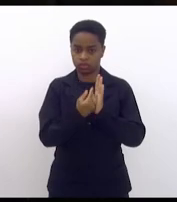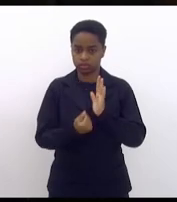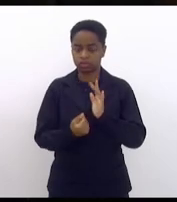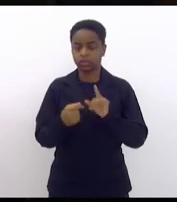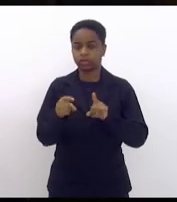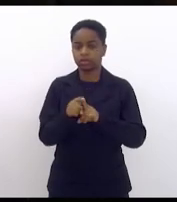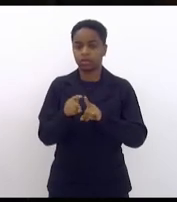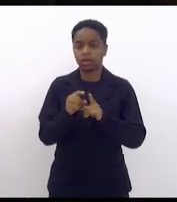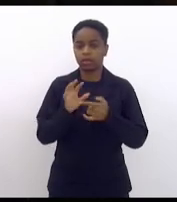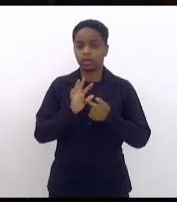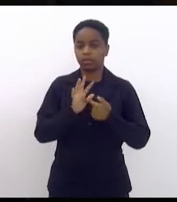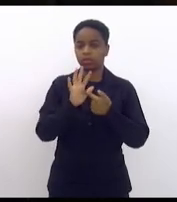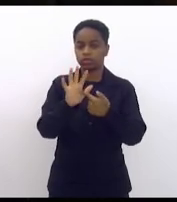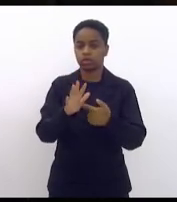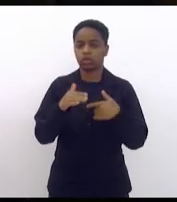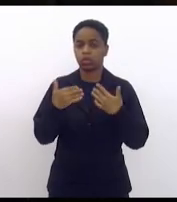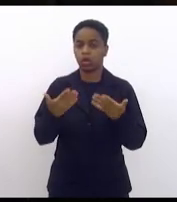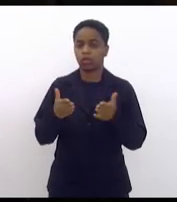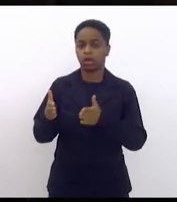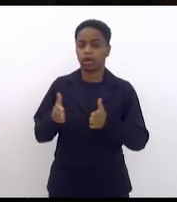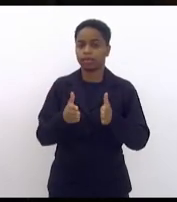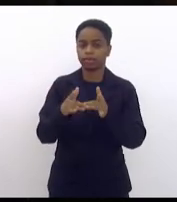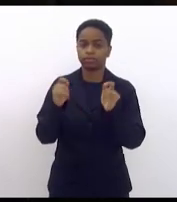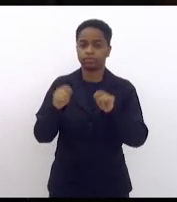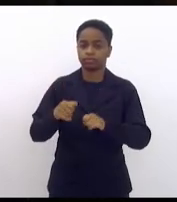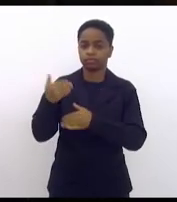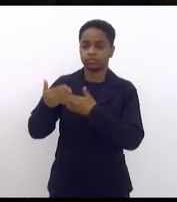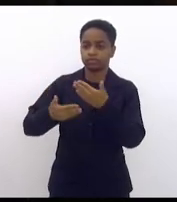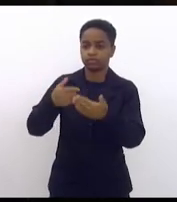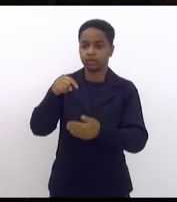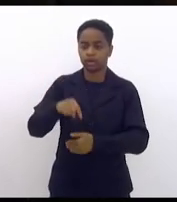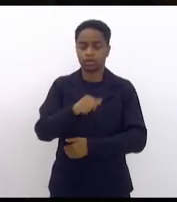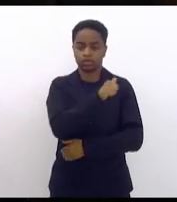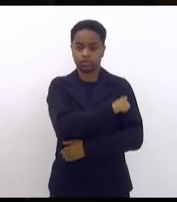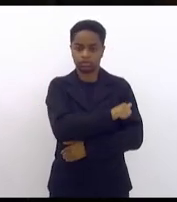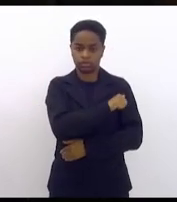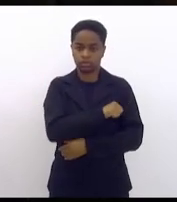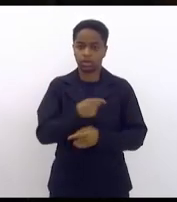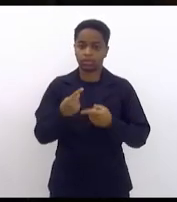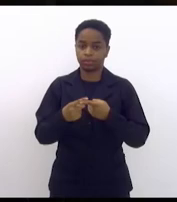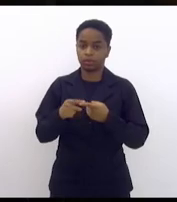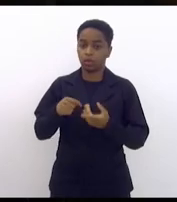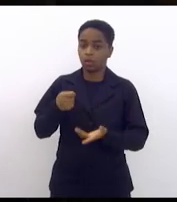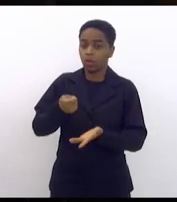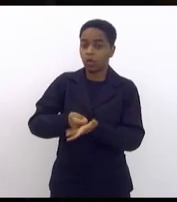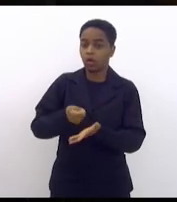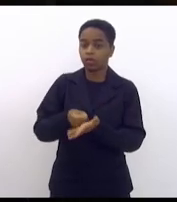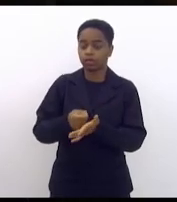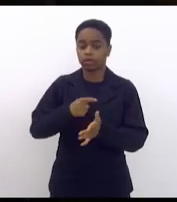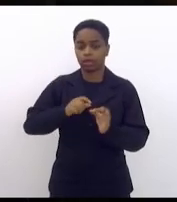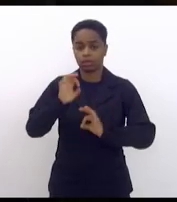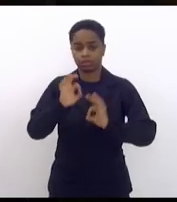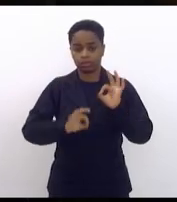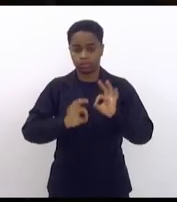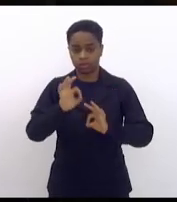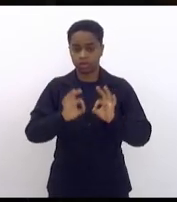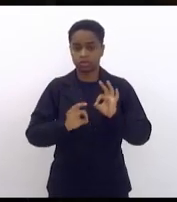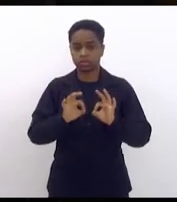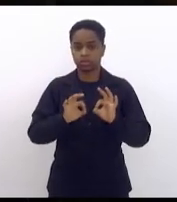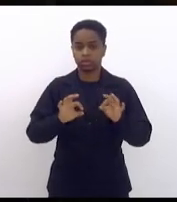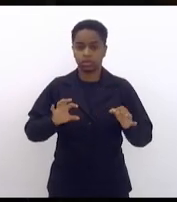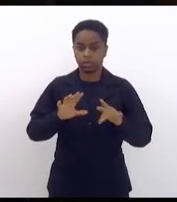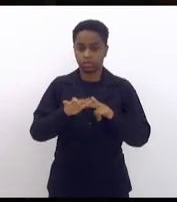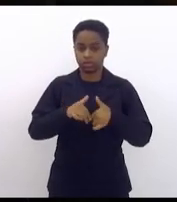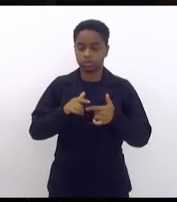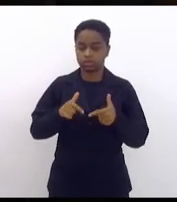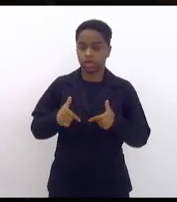mas apontar um caminho de desenvolvimento para o Estado do Rio de Janeiro. A obrigatoriedade da existência desse plano foi fruto de uma